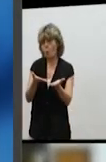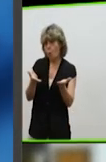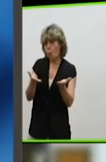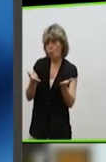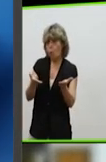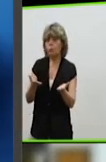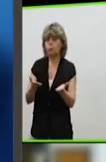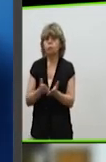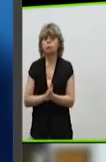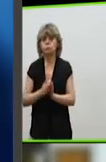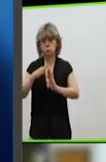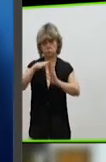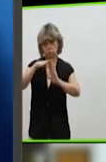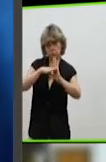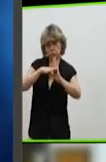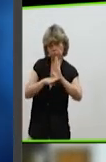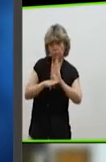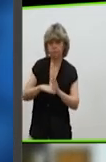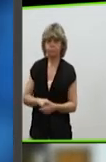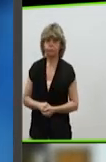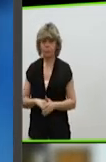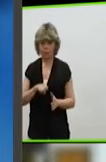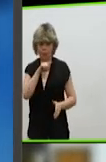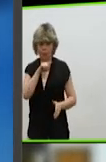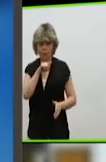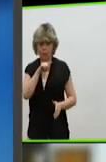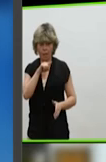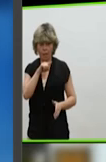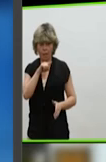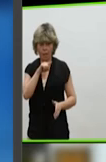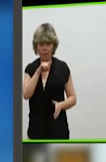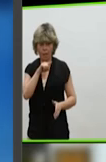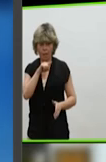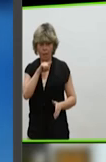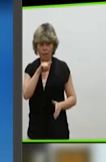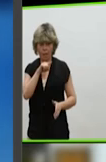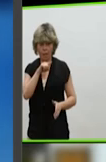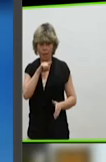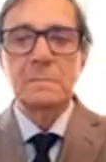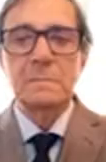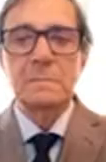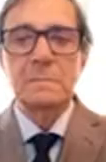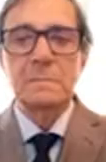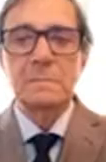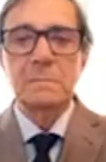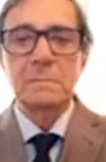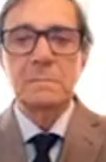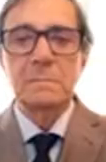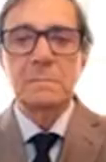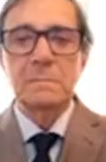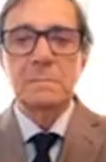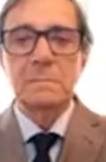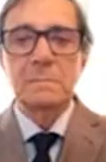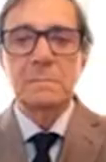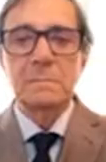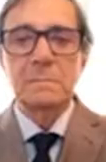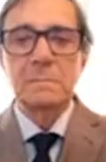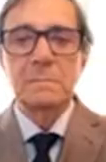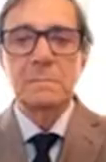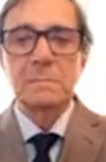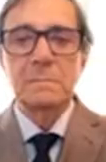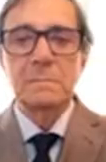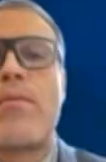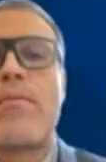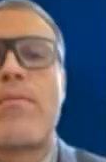reposição salarial dos municípios de Mara Rosa, Bonópolis e Chapadão do Cerro. Participaram da sessão o conselheiro